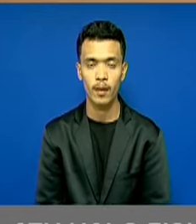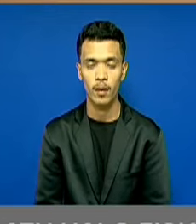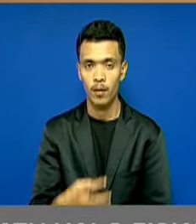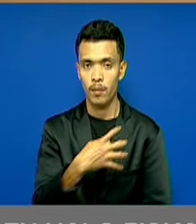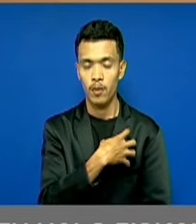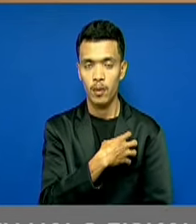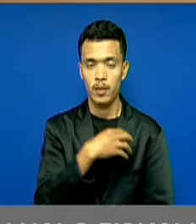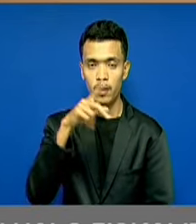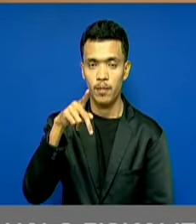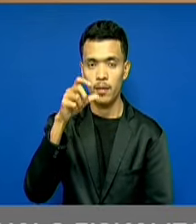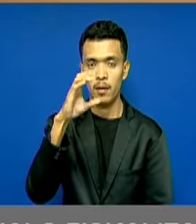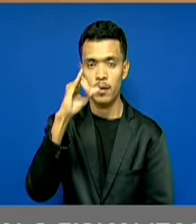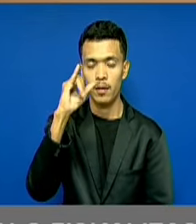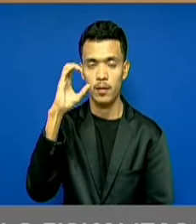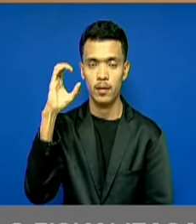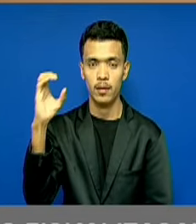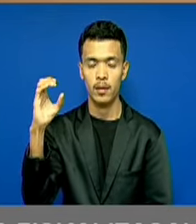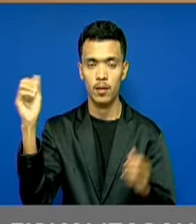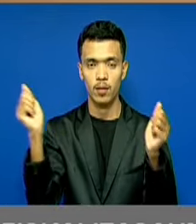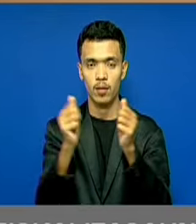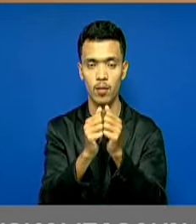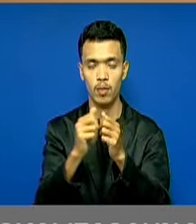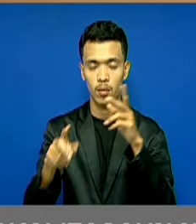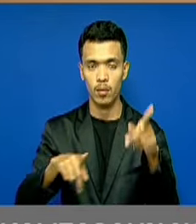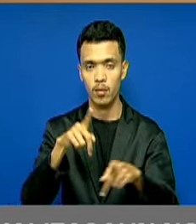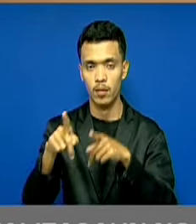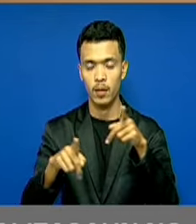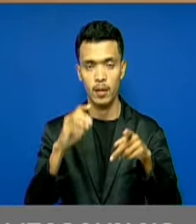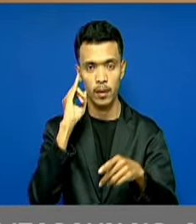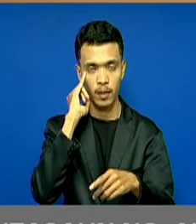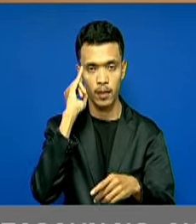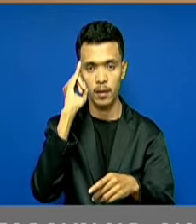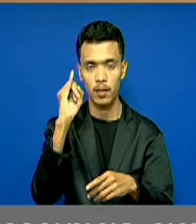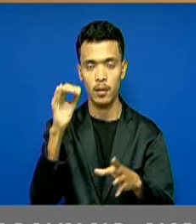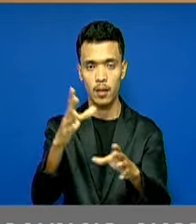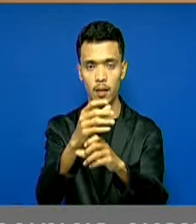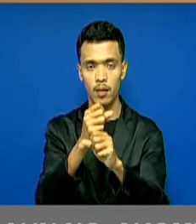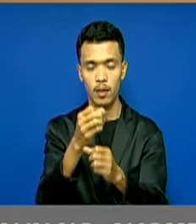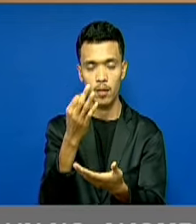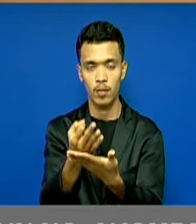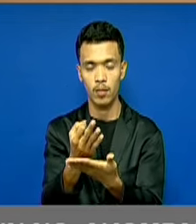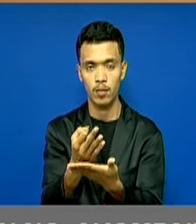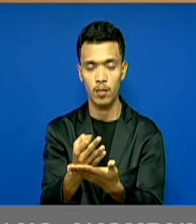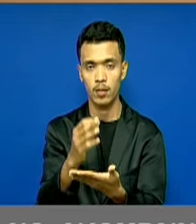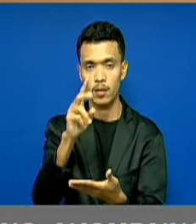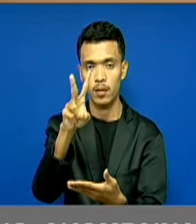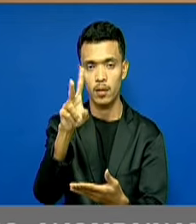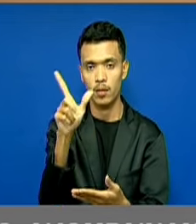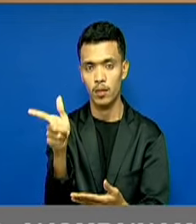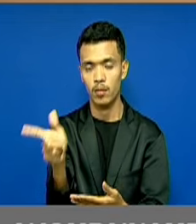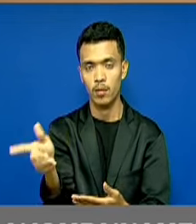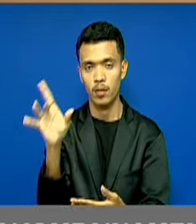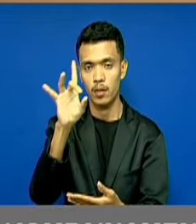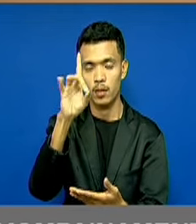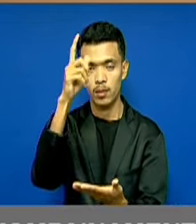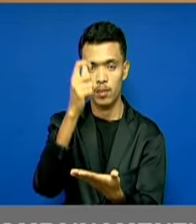Polícia Científica e Investigação Criminal ou Comunidade de Inteligência prende tan o san dólar americano rihun rua nulu resing